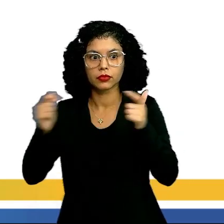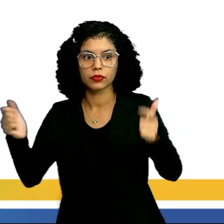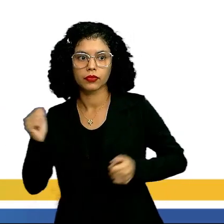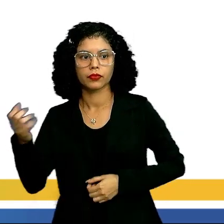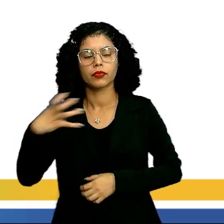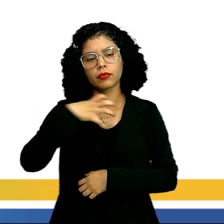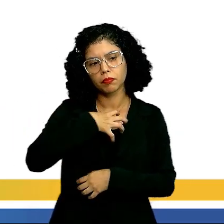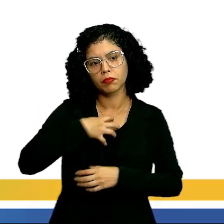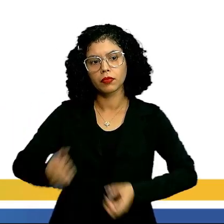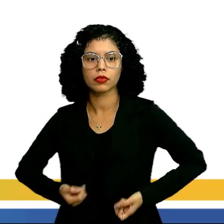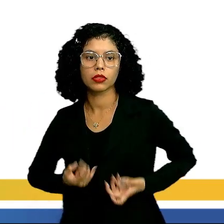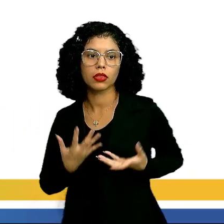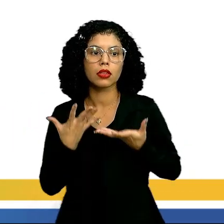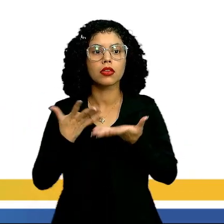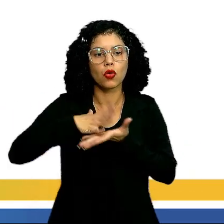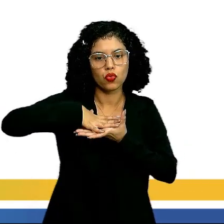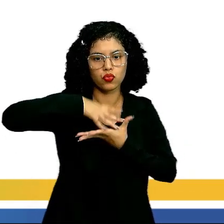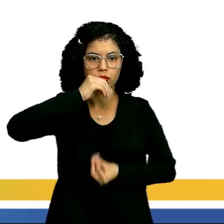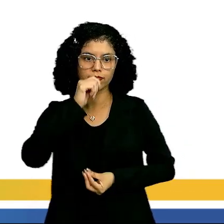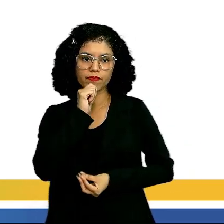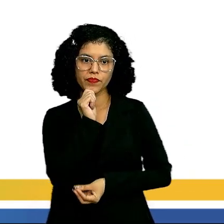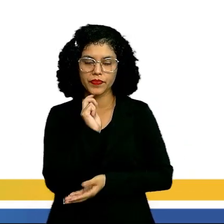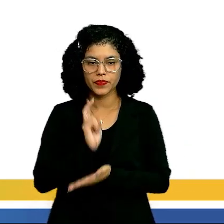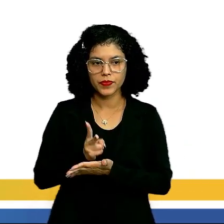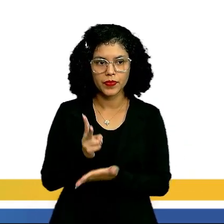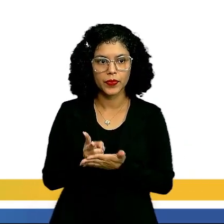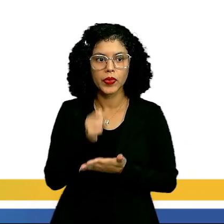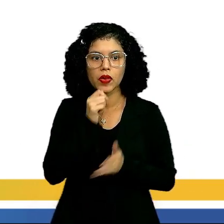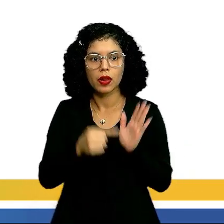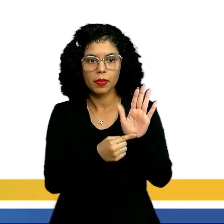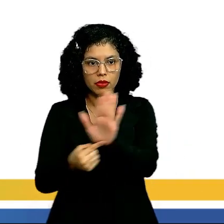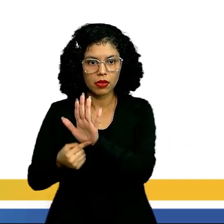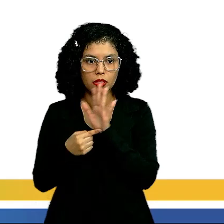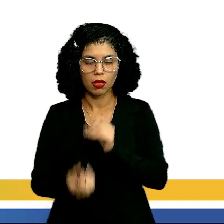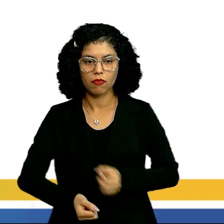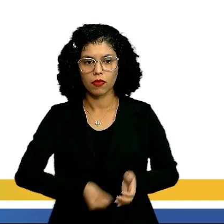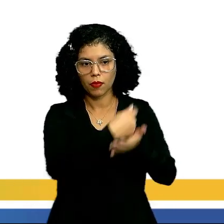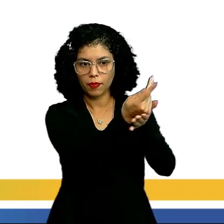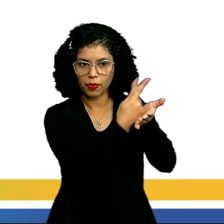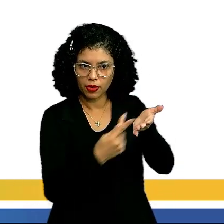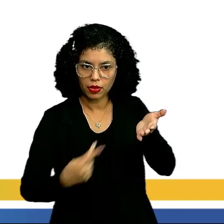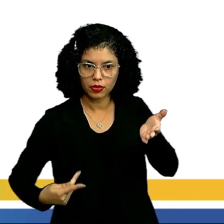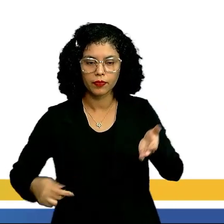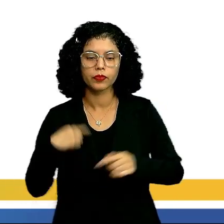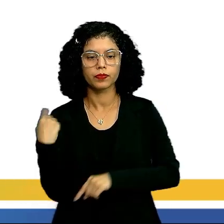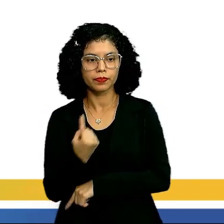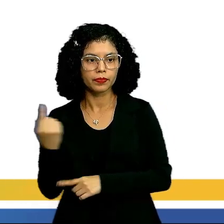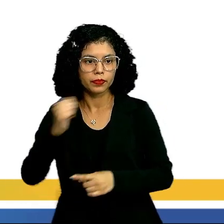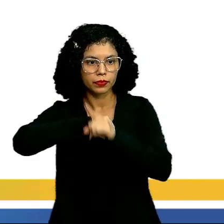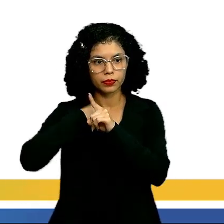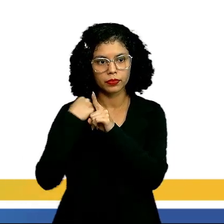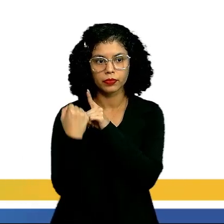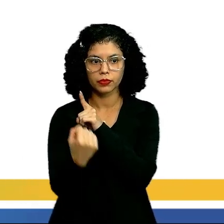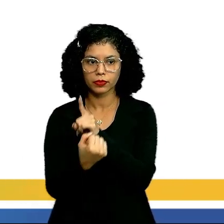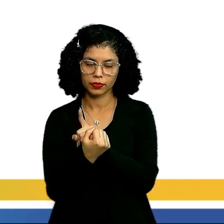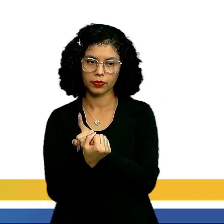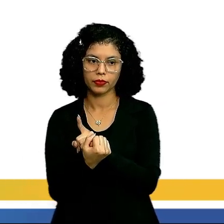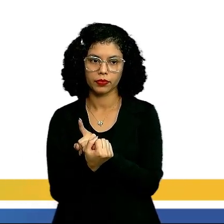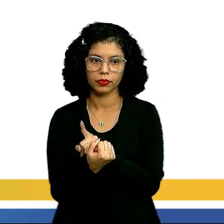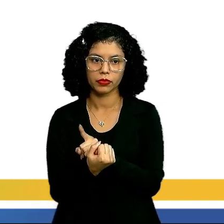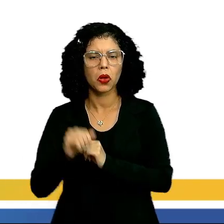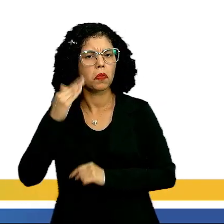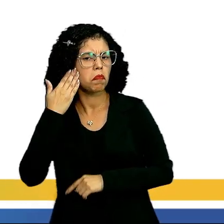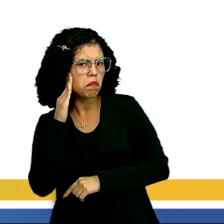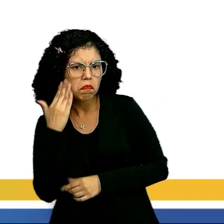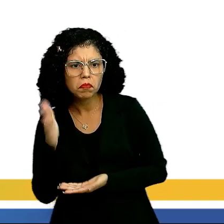os sentimentos arrebatados, ao mesmo tempo que apresentava o poeta isolado da